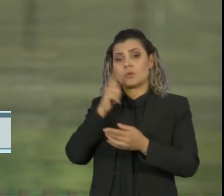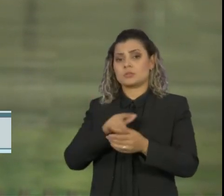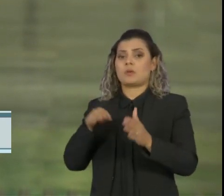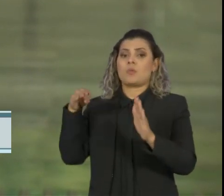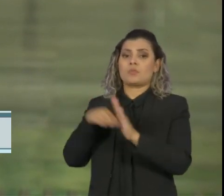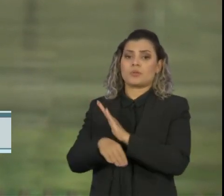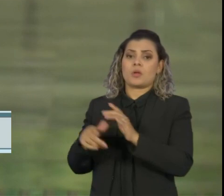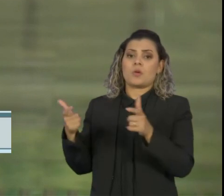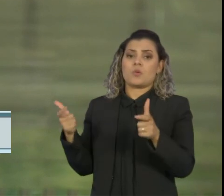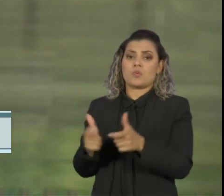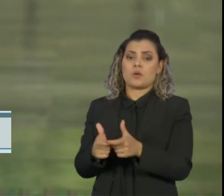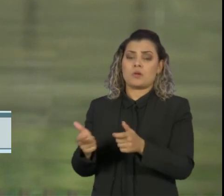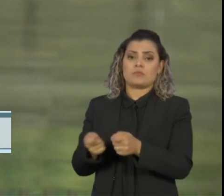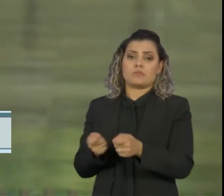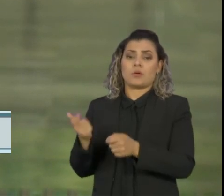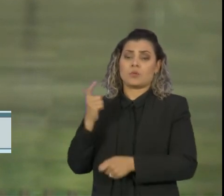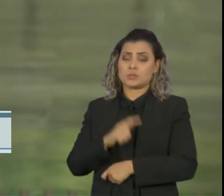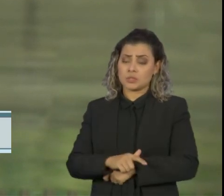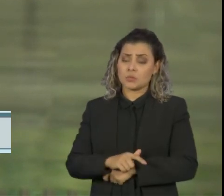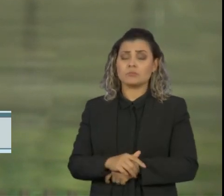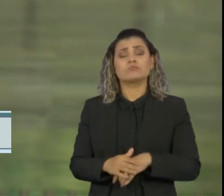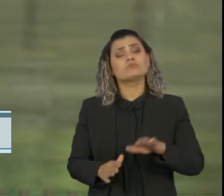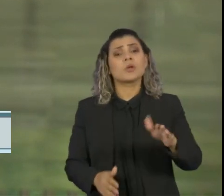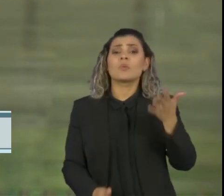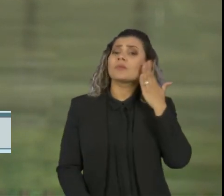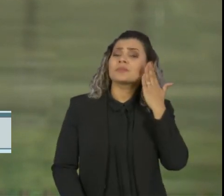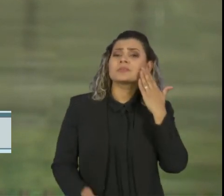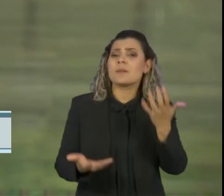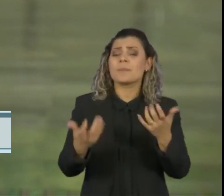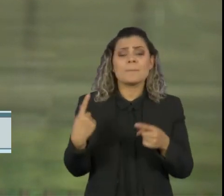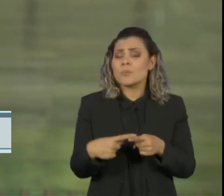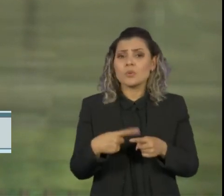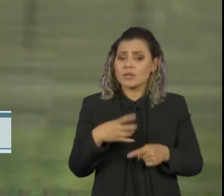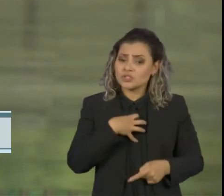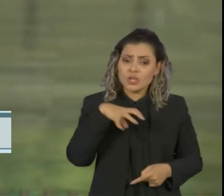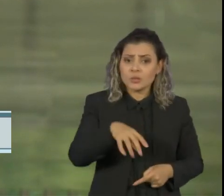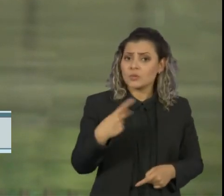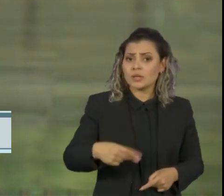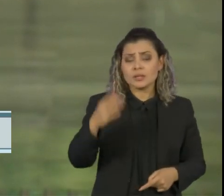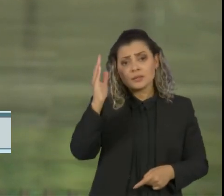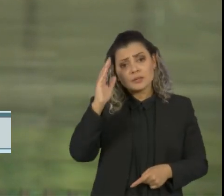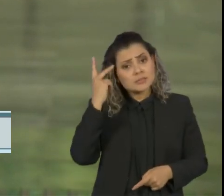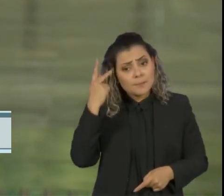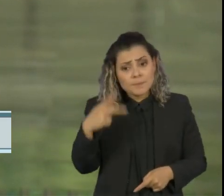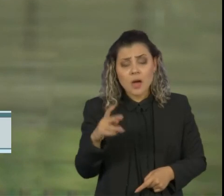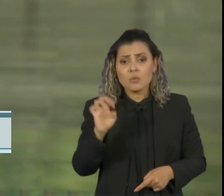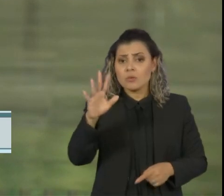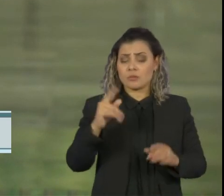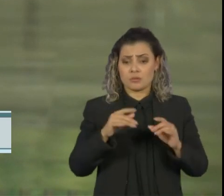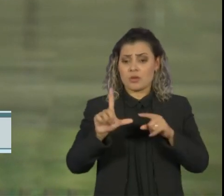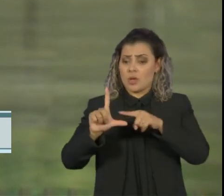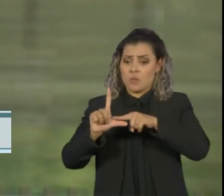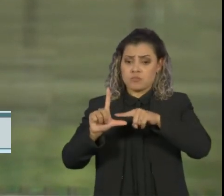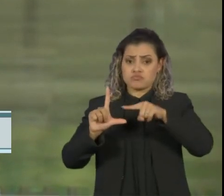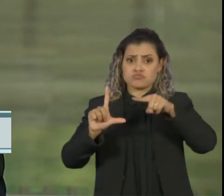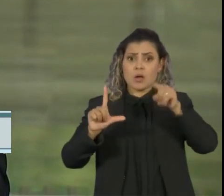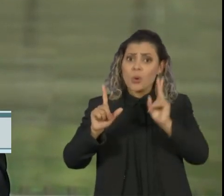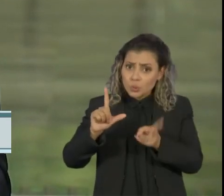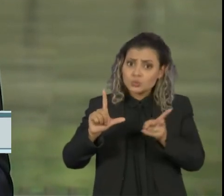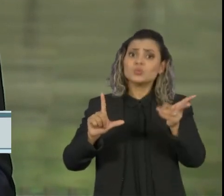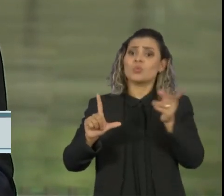mais moderada e até em queda. Eu gostaria de saber o porquê desse comportamento do gráfico especificamente no estado de São Paulo. Muito